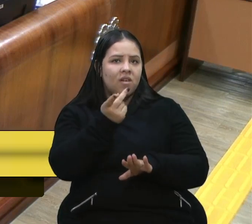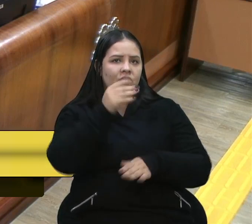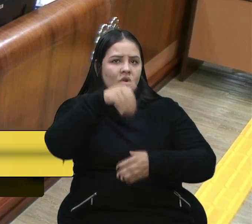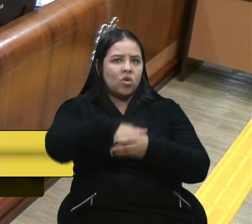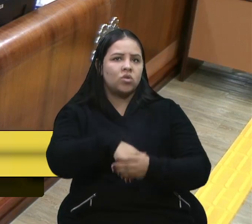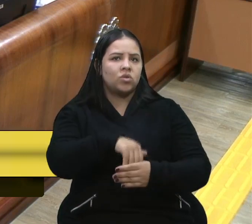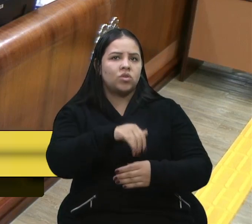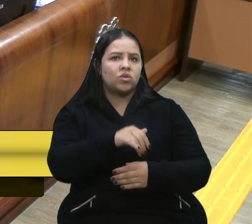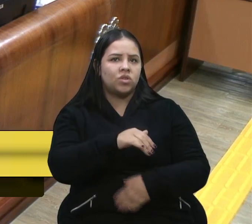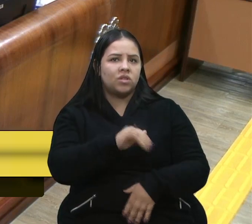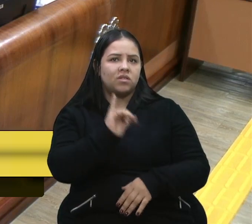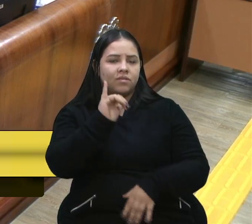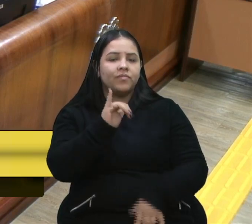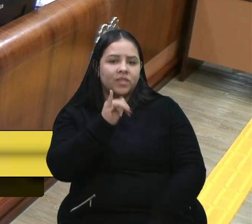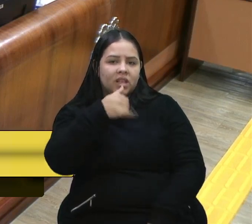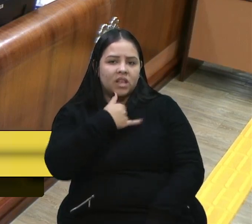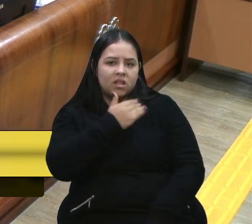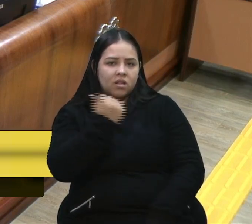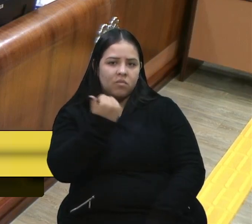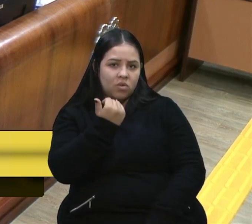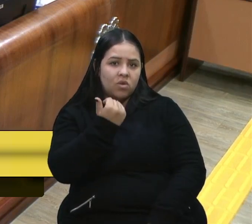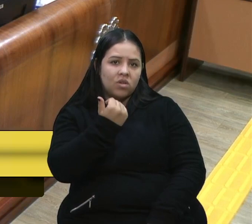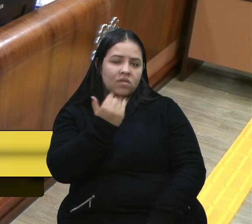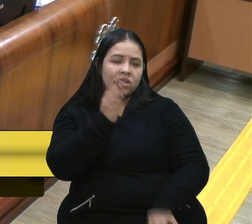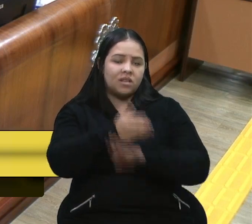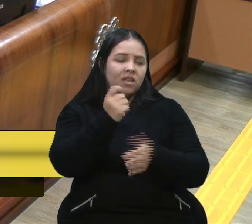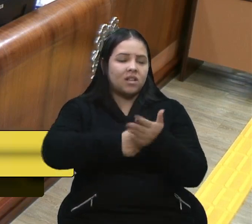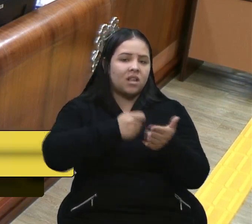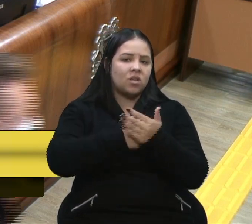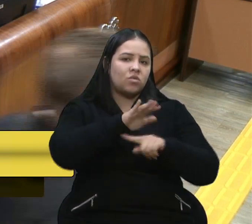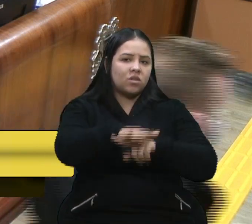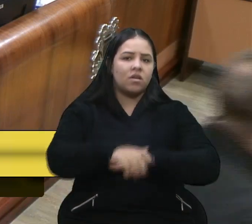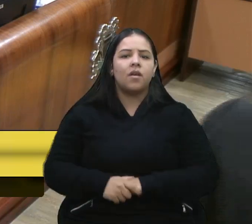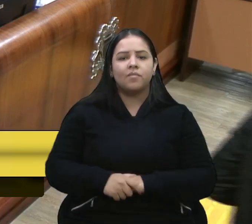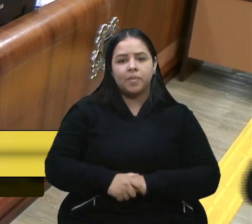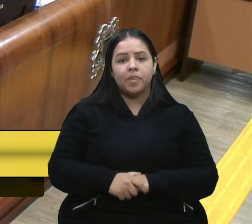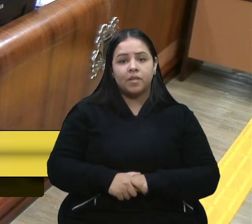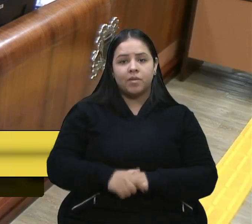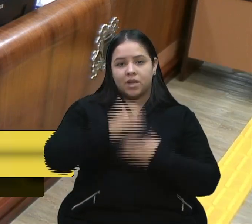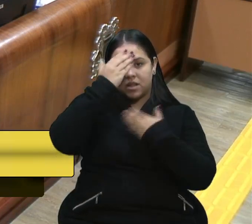tentar salvar alguma vida. Obrigado, senhor presidente. Em declaração de líder da bancada do Patriota,